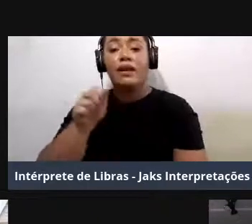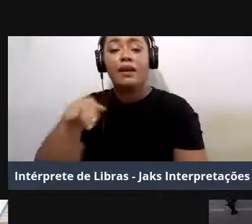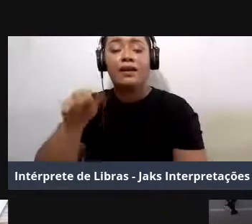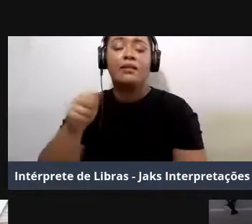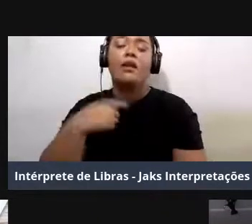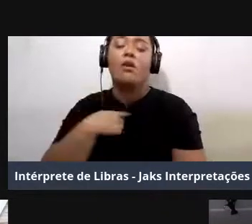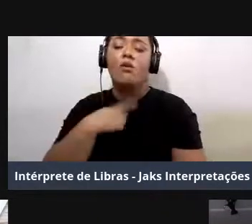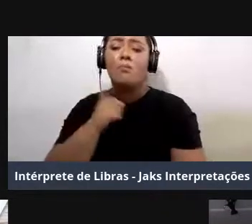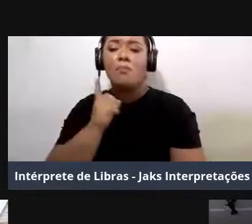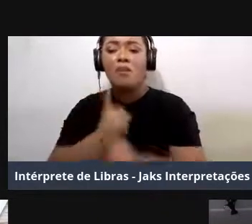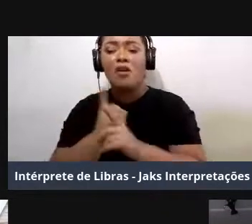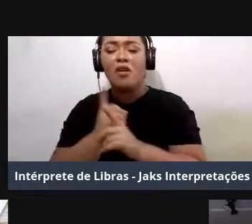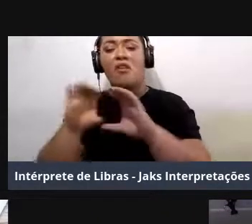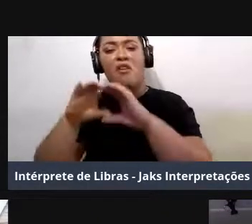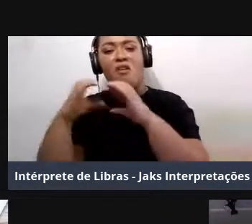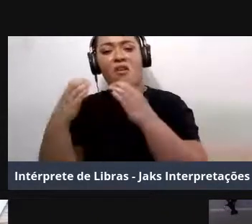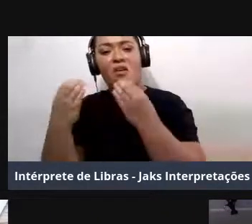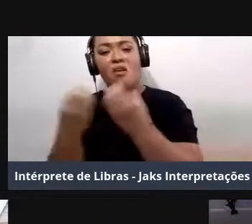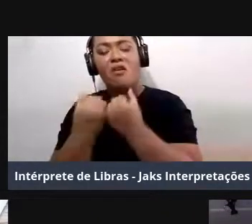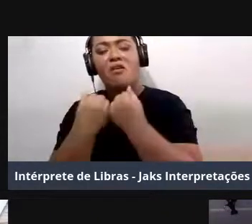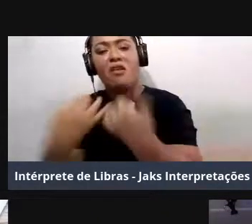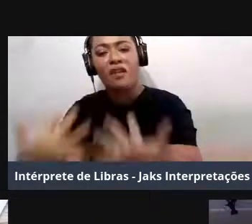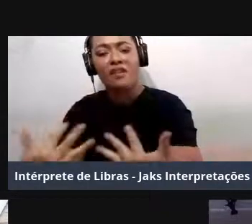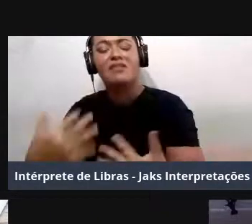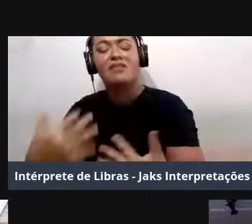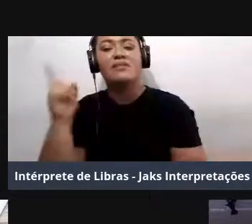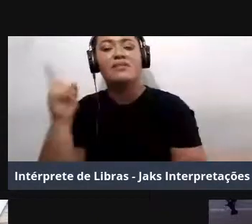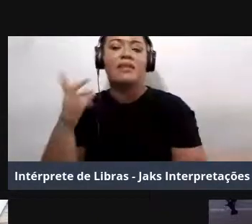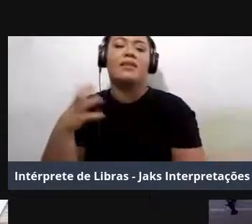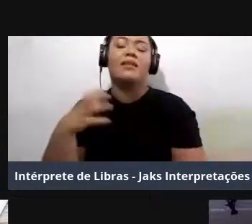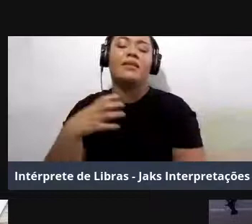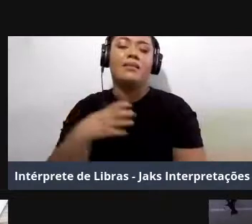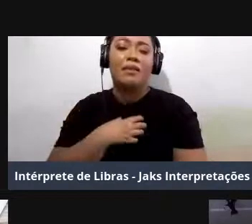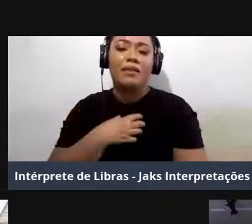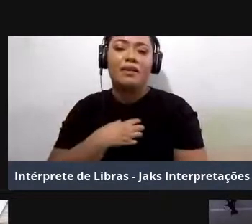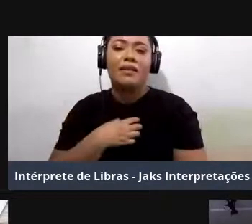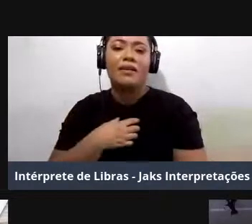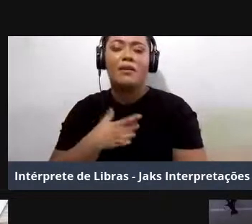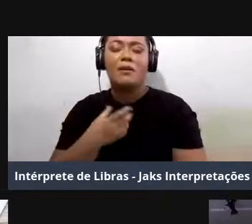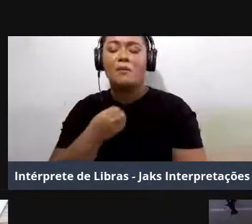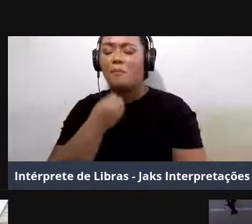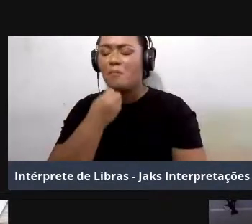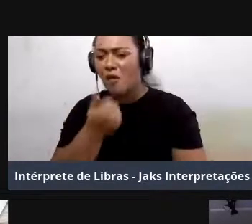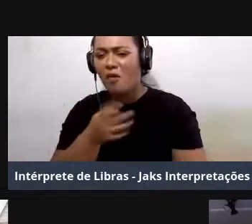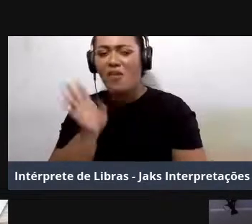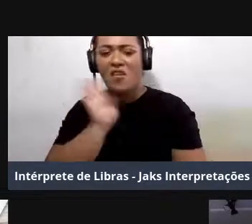muito maravilhoso estar com ela, alegre, feliz.